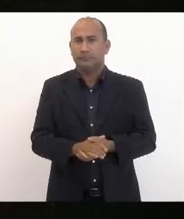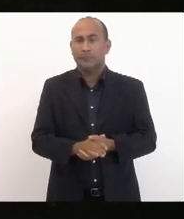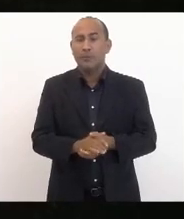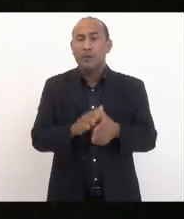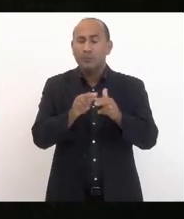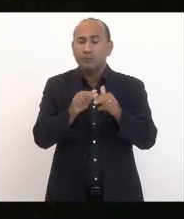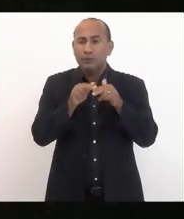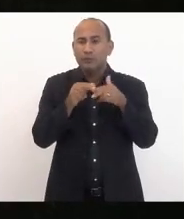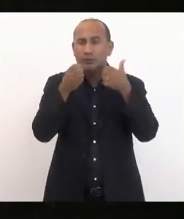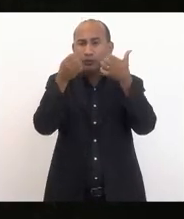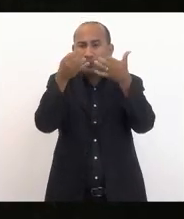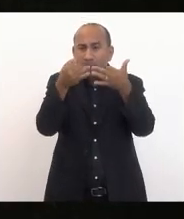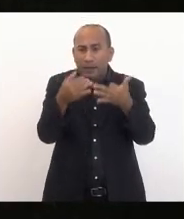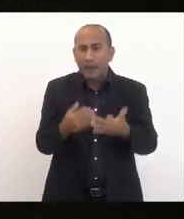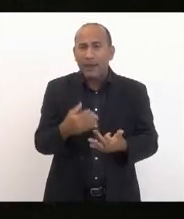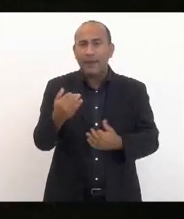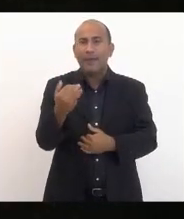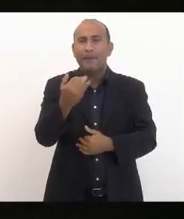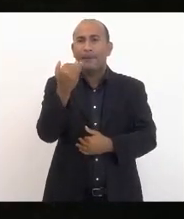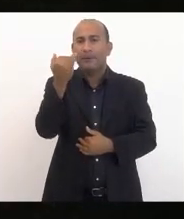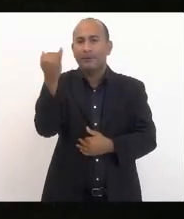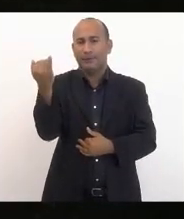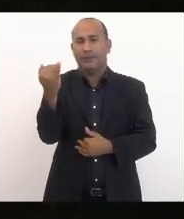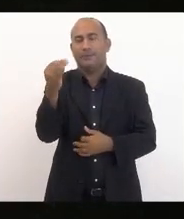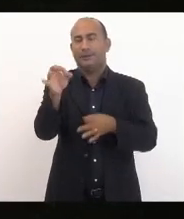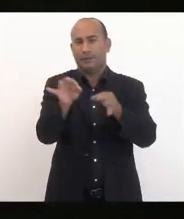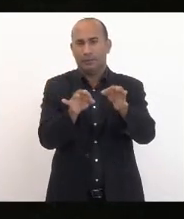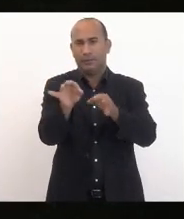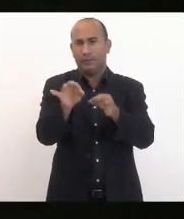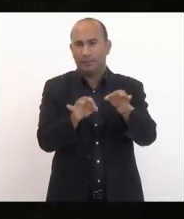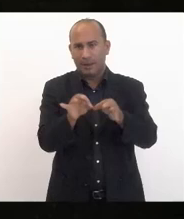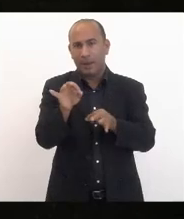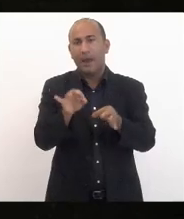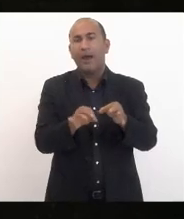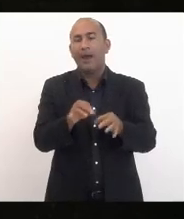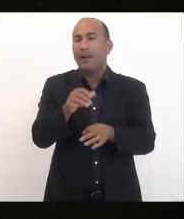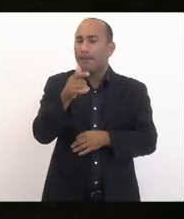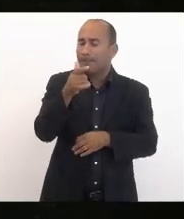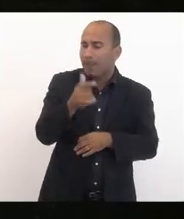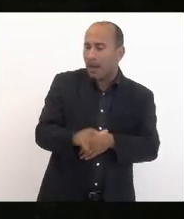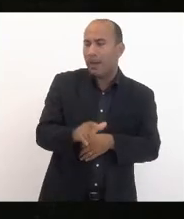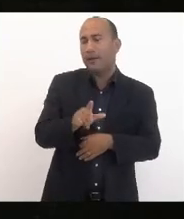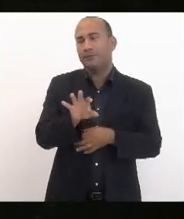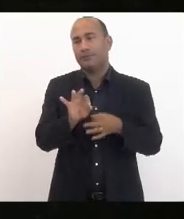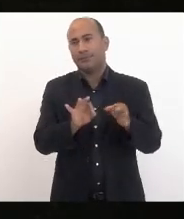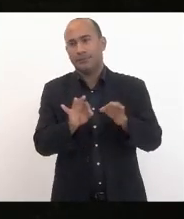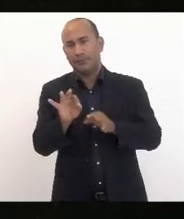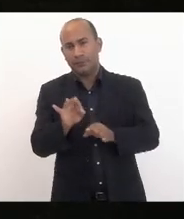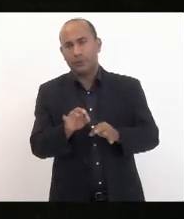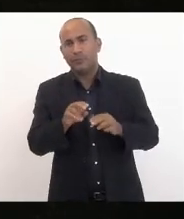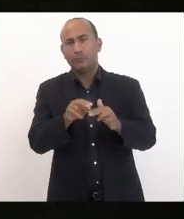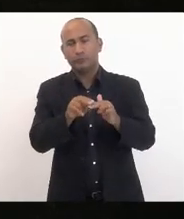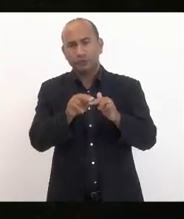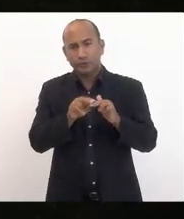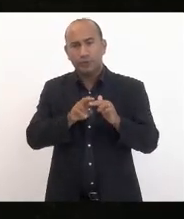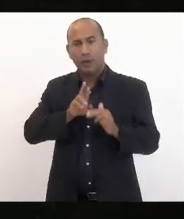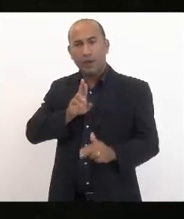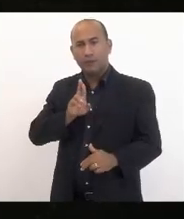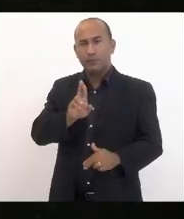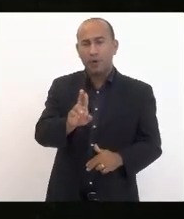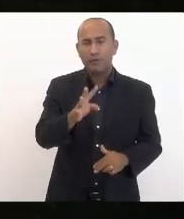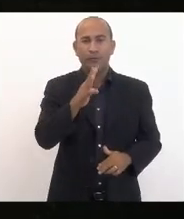Para ressaltar a importância desse projeto, que é mais um projeto que responde